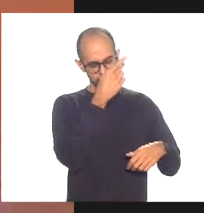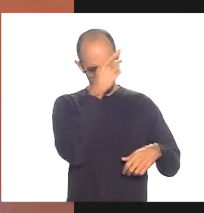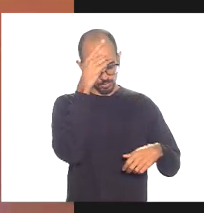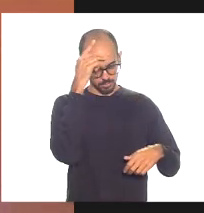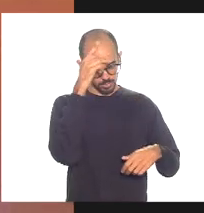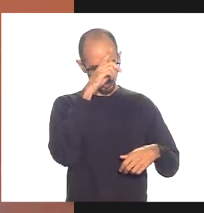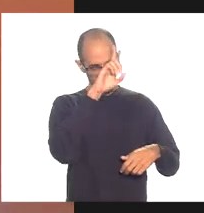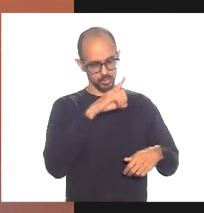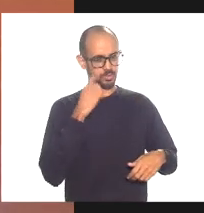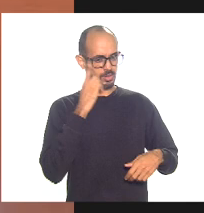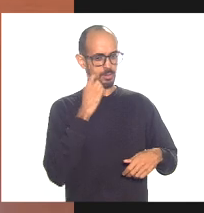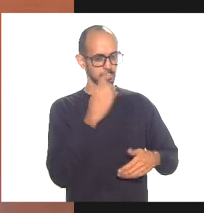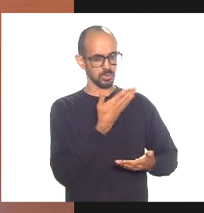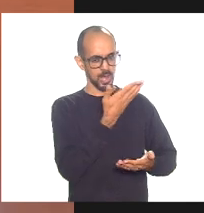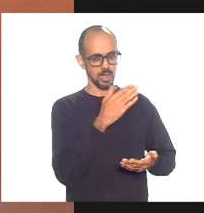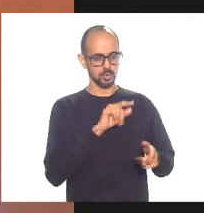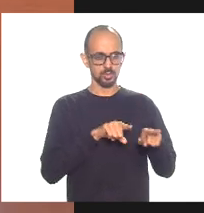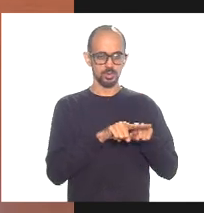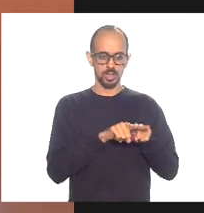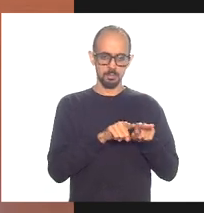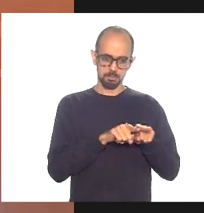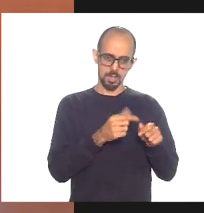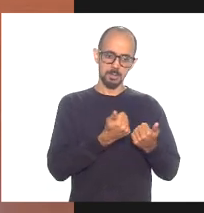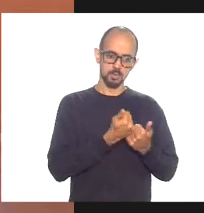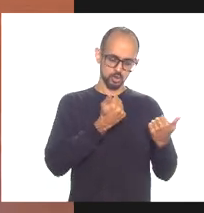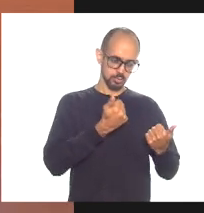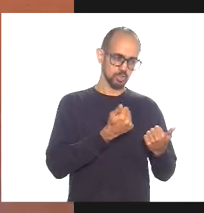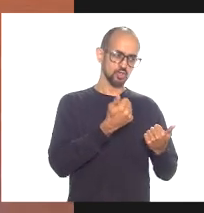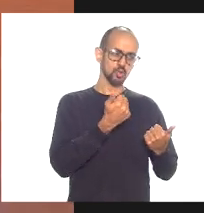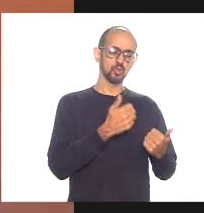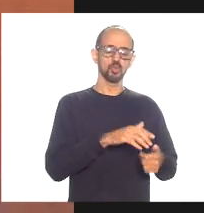também no outro que vai ser o substituto.